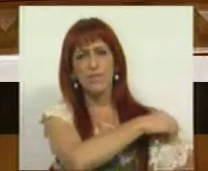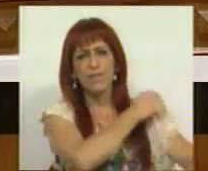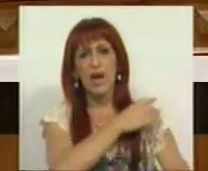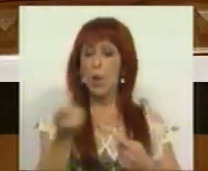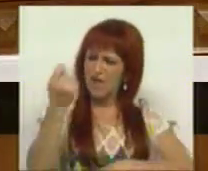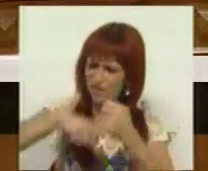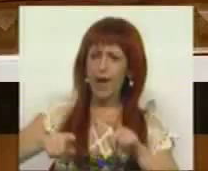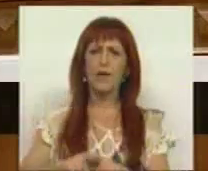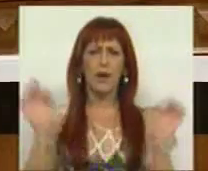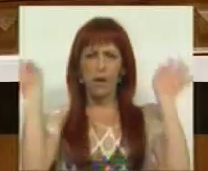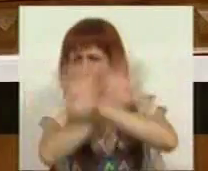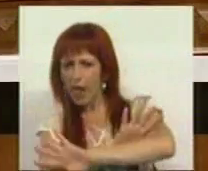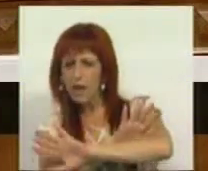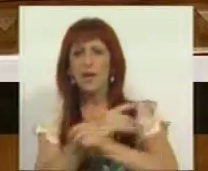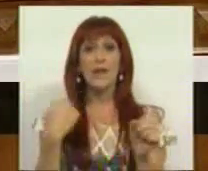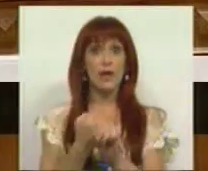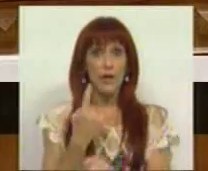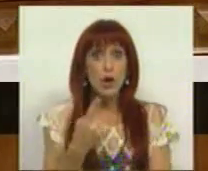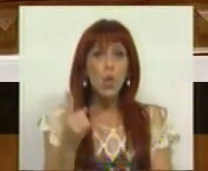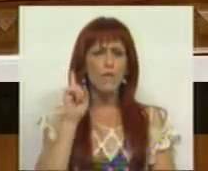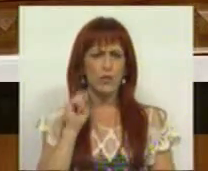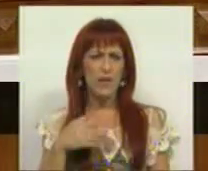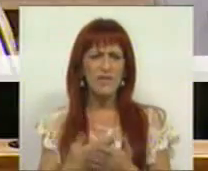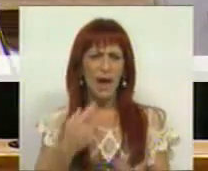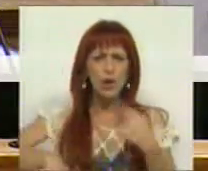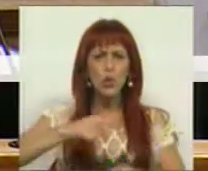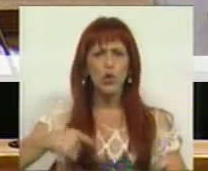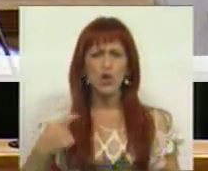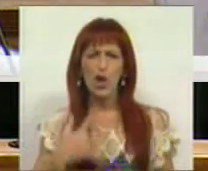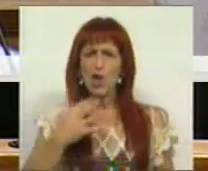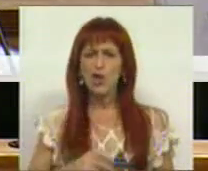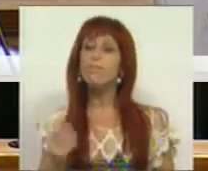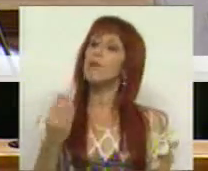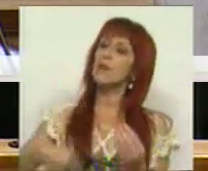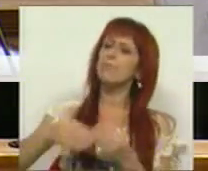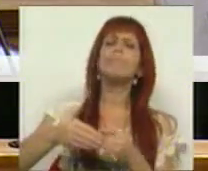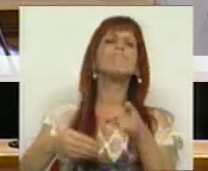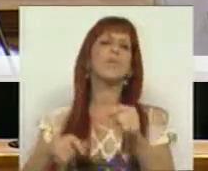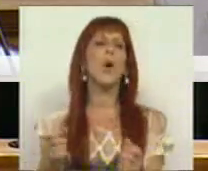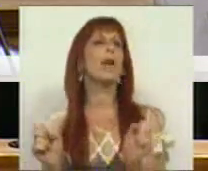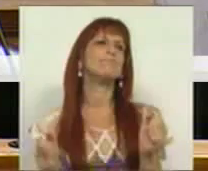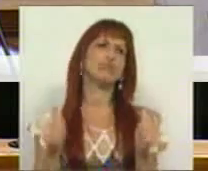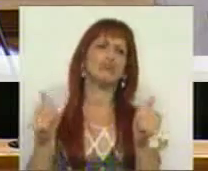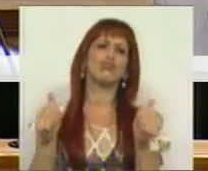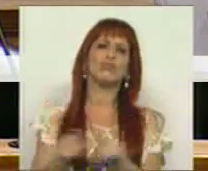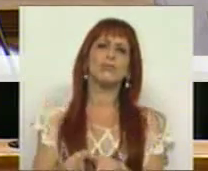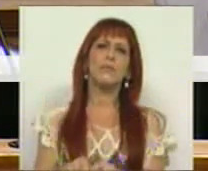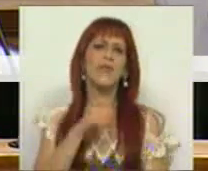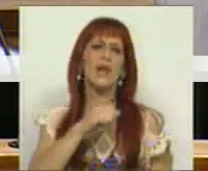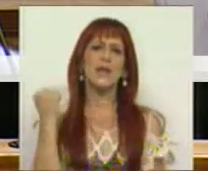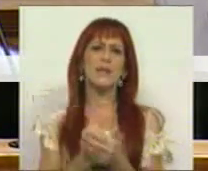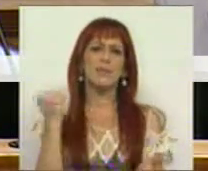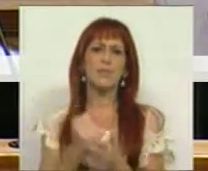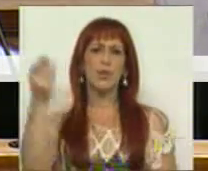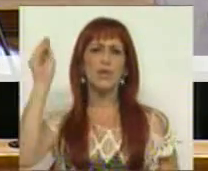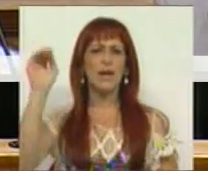uma venda encapotada de um serviço que é fundamental para todos nós e acrescenta por cima, para dourar a pílula, uma licença